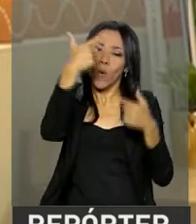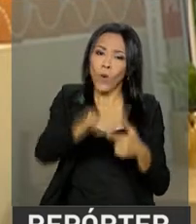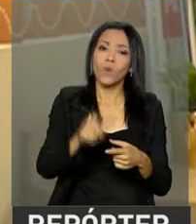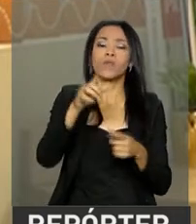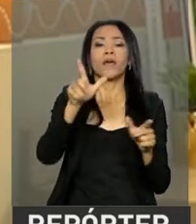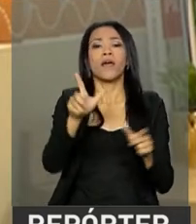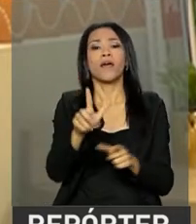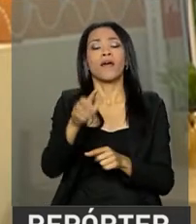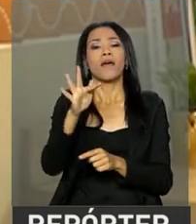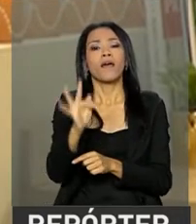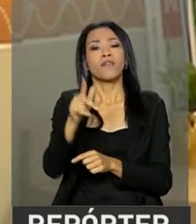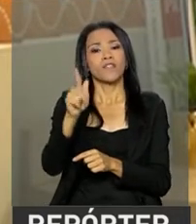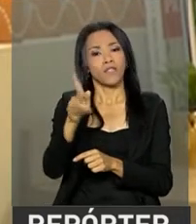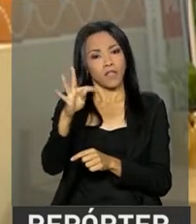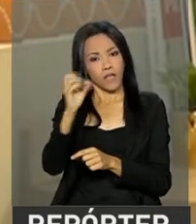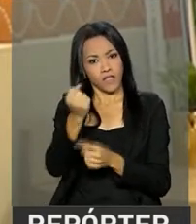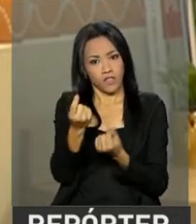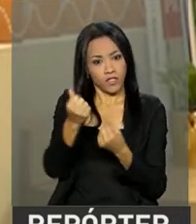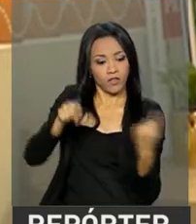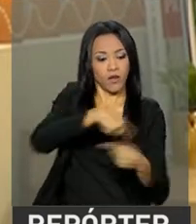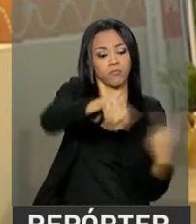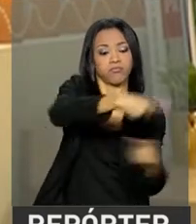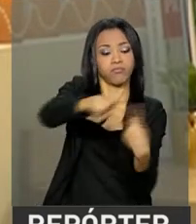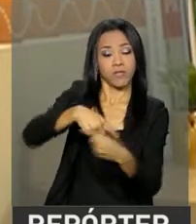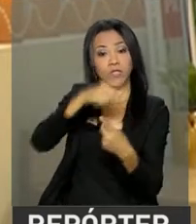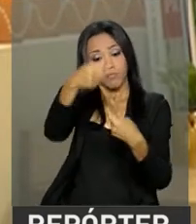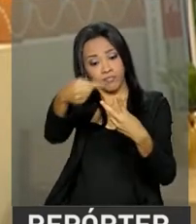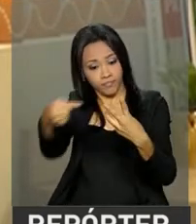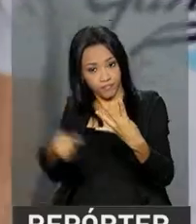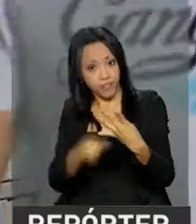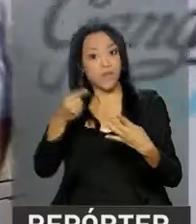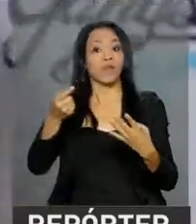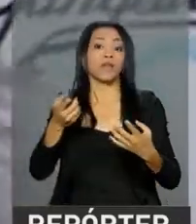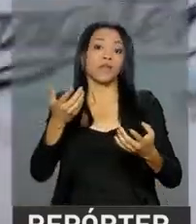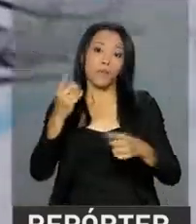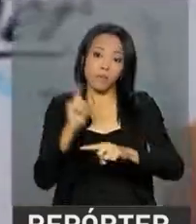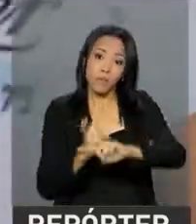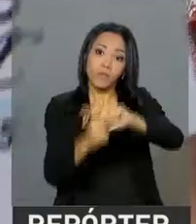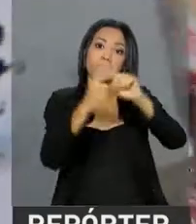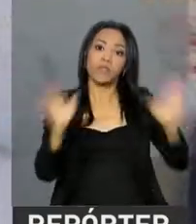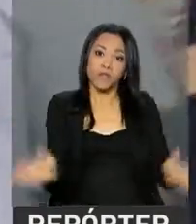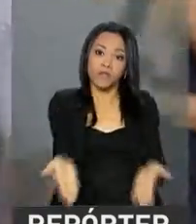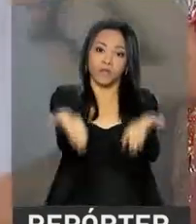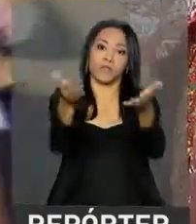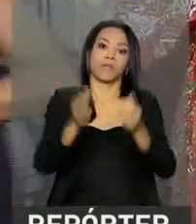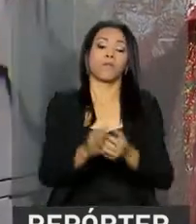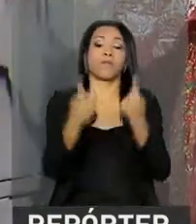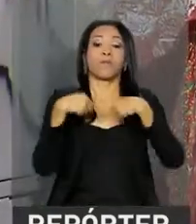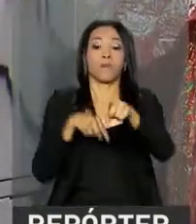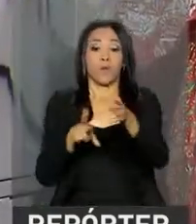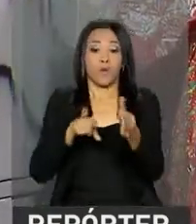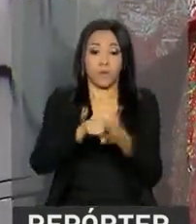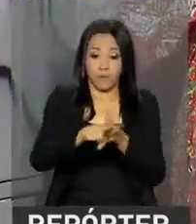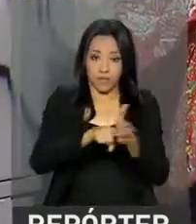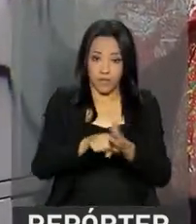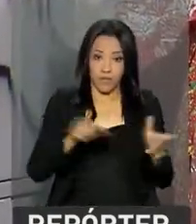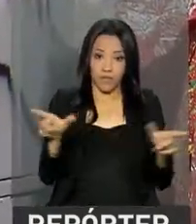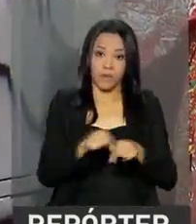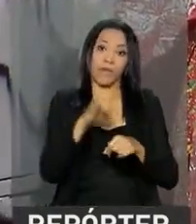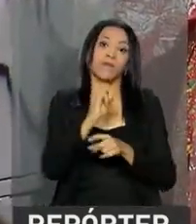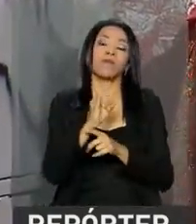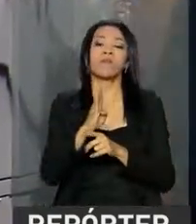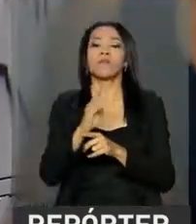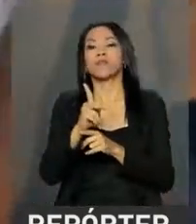com alguns fatores que colaboraram positivamente pensamento de vendas os números divulgados pelo ibge mostram que o volume de vendas em abril